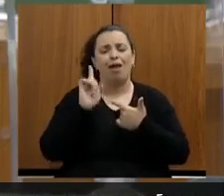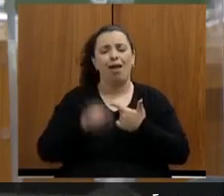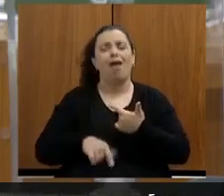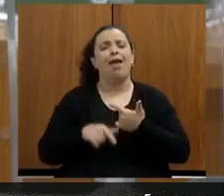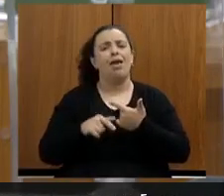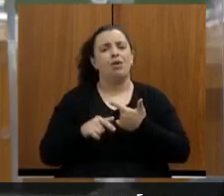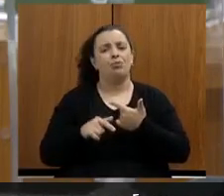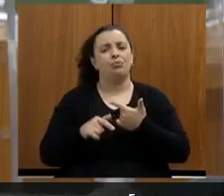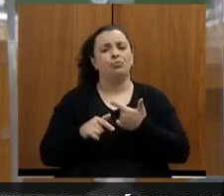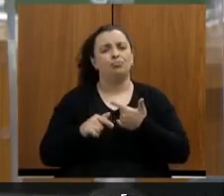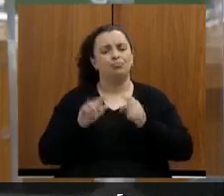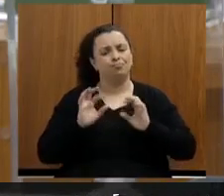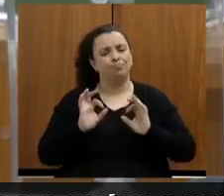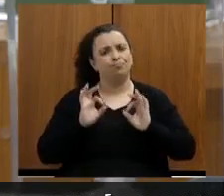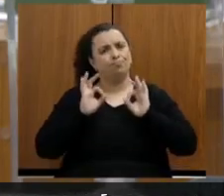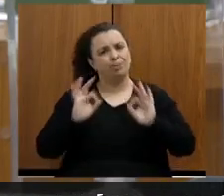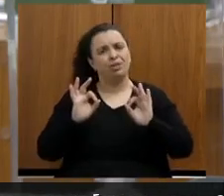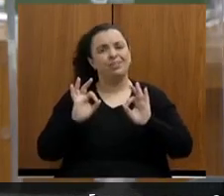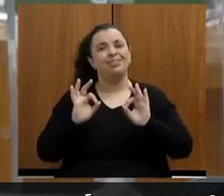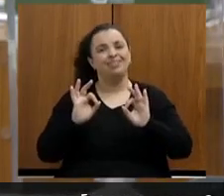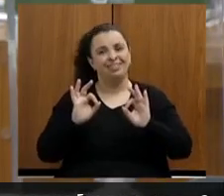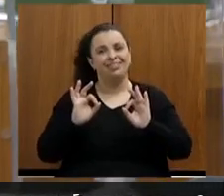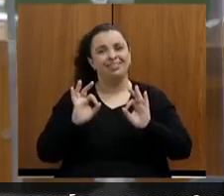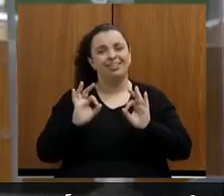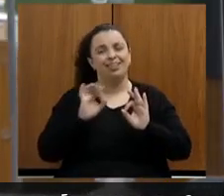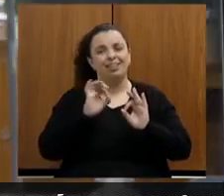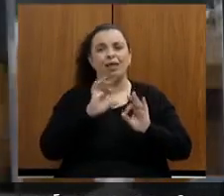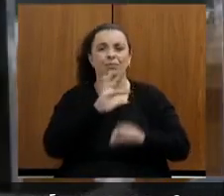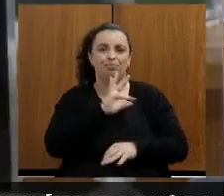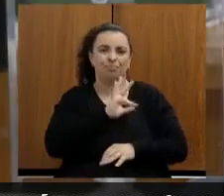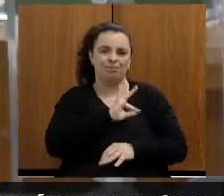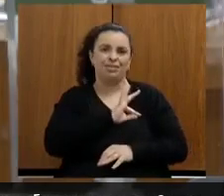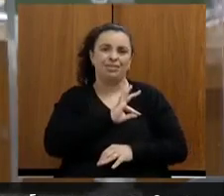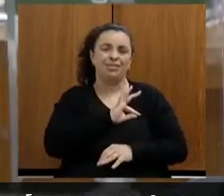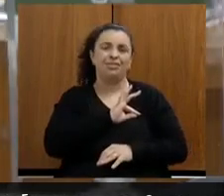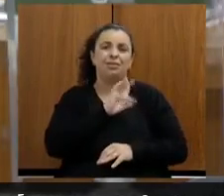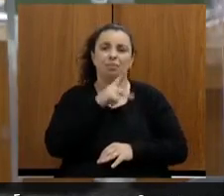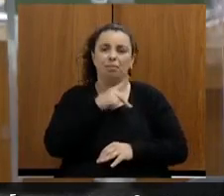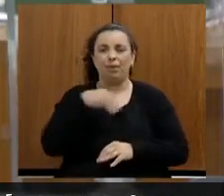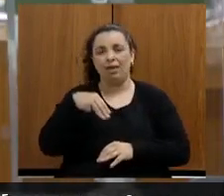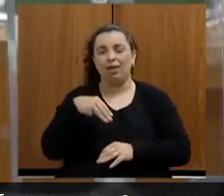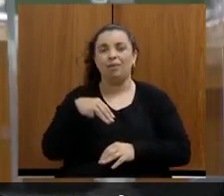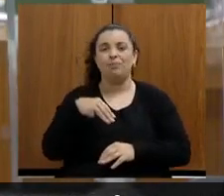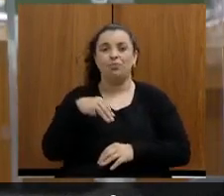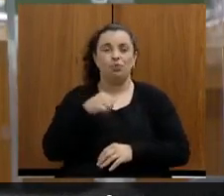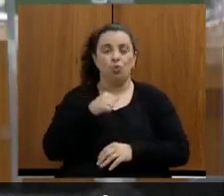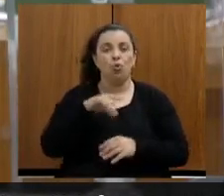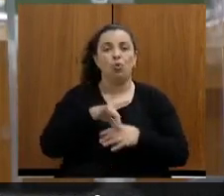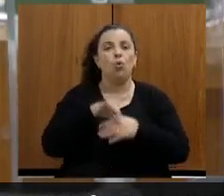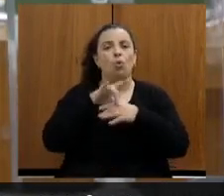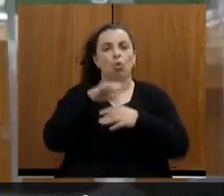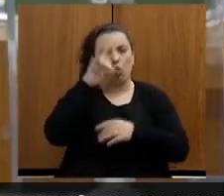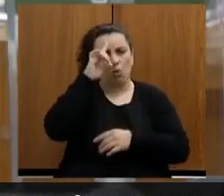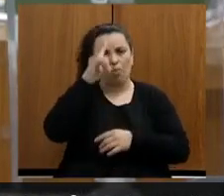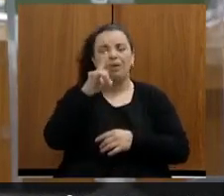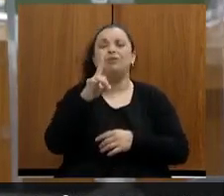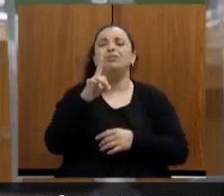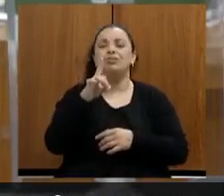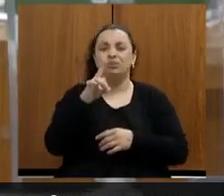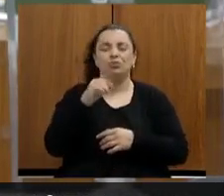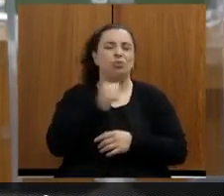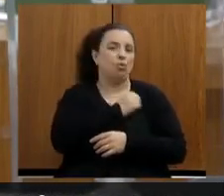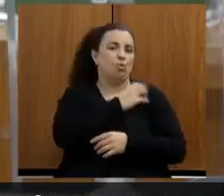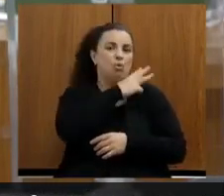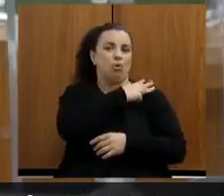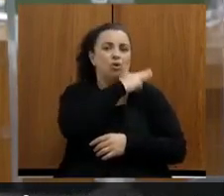Militar sobre o comando do coronel Rodrigo e também né com o nosso Governador Romeu Zema